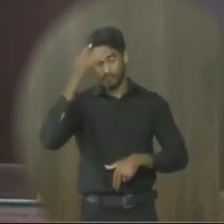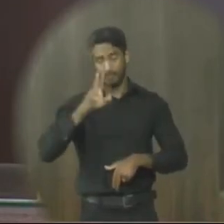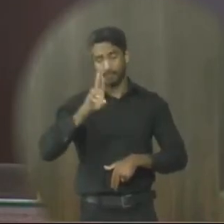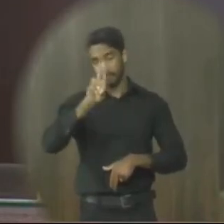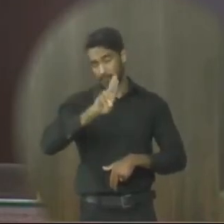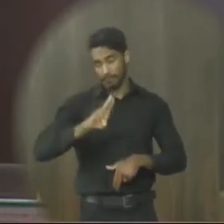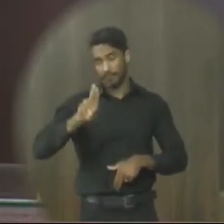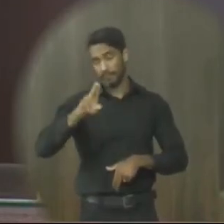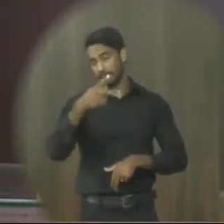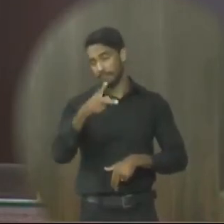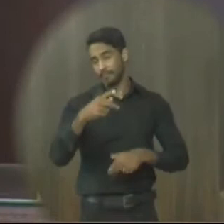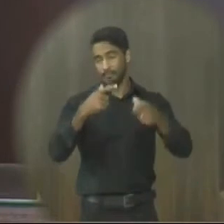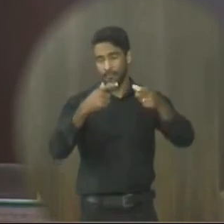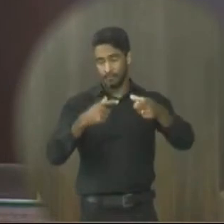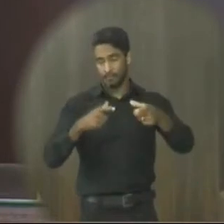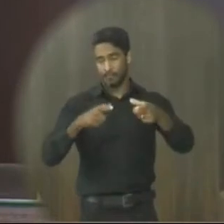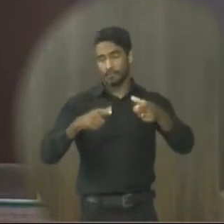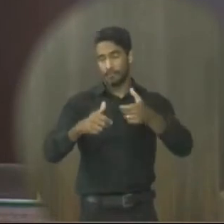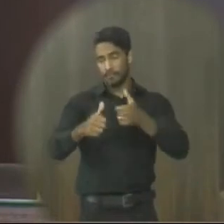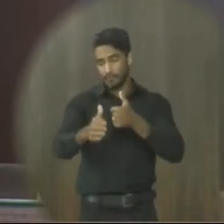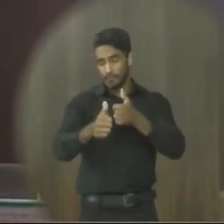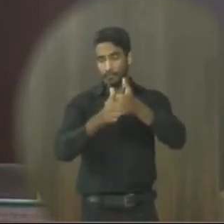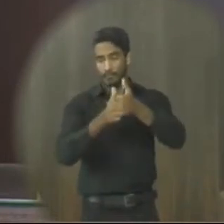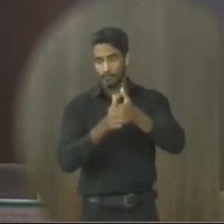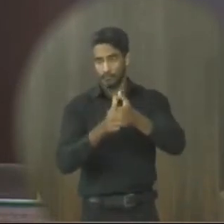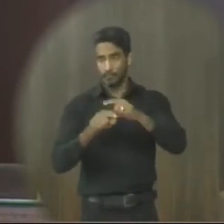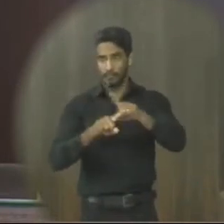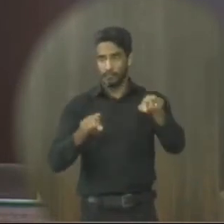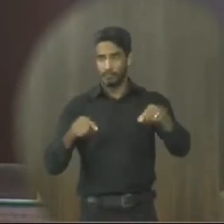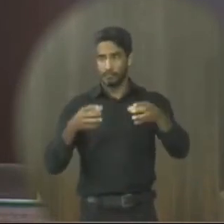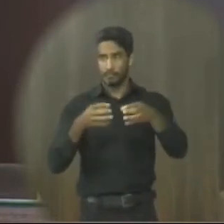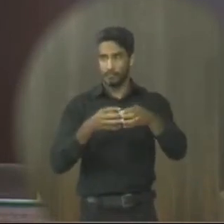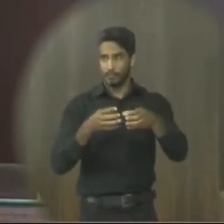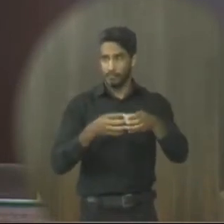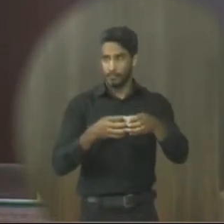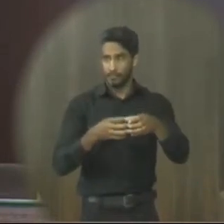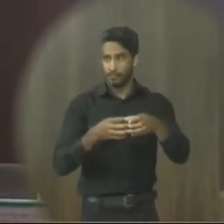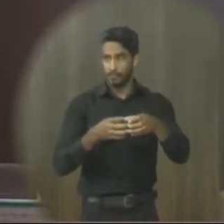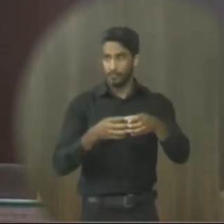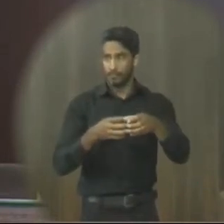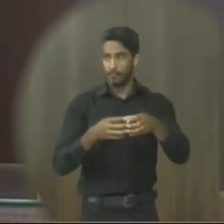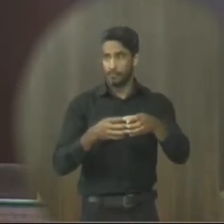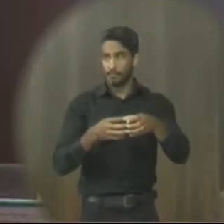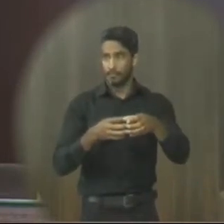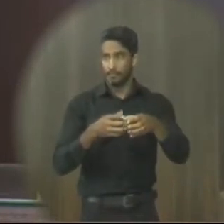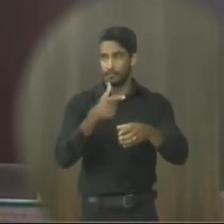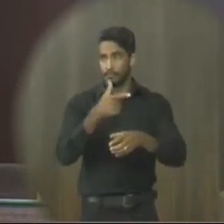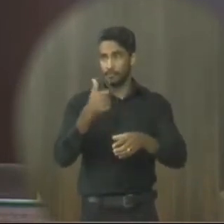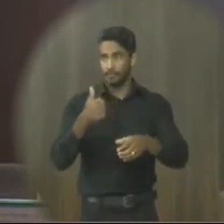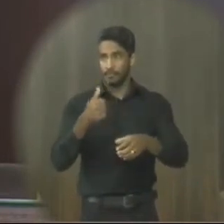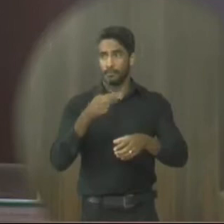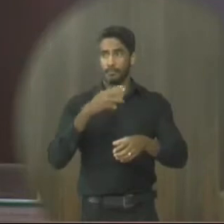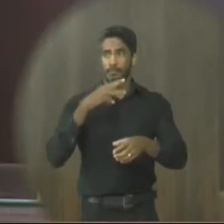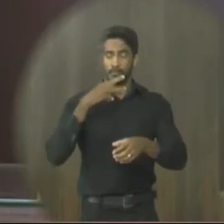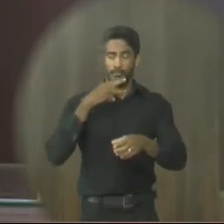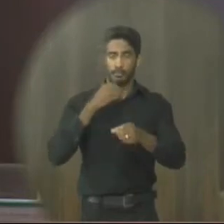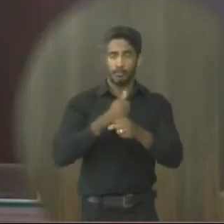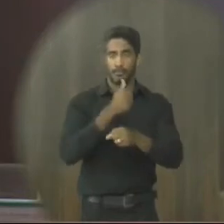se aproximarem. Sala de sessão, sala de sessões, 21 de março de 2022.